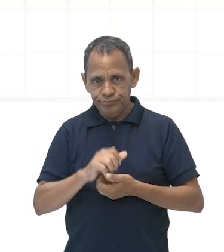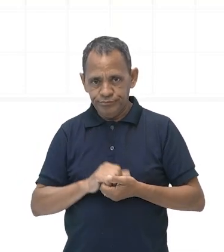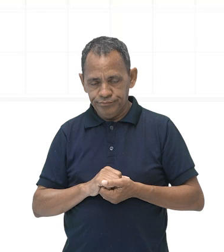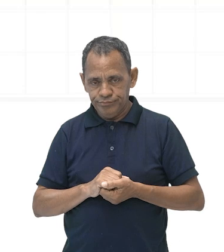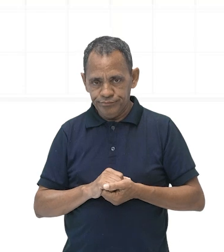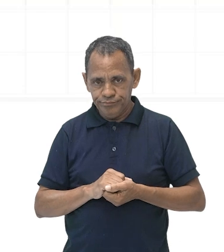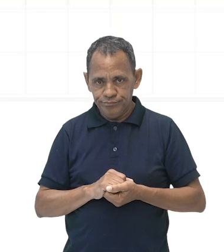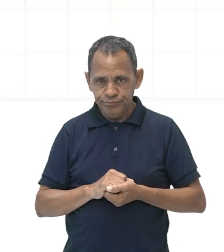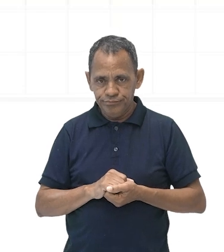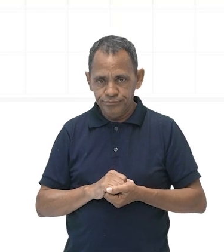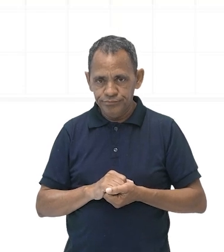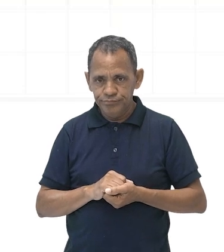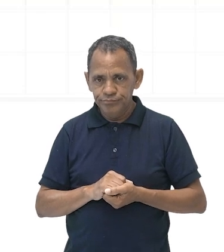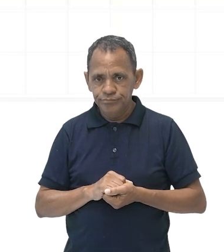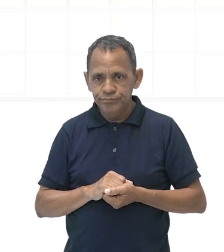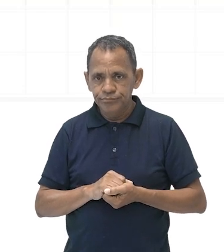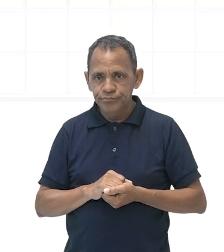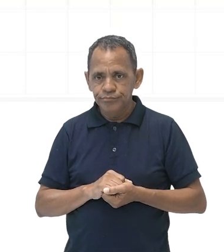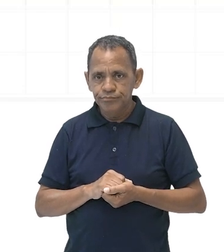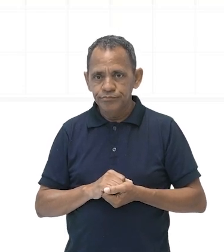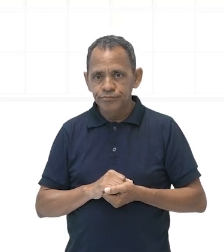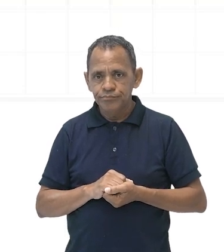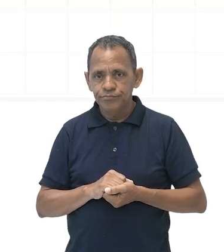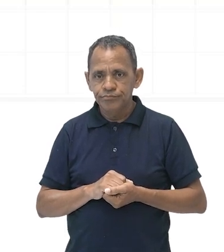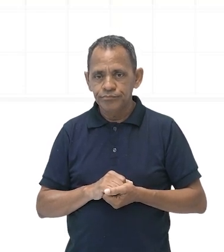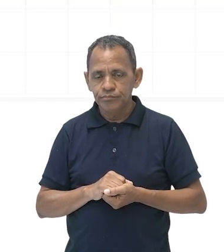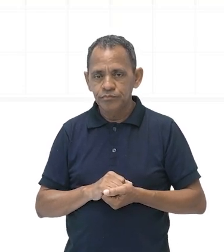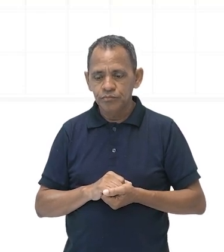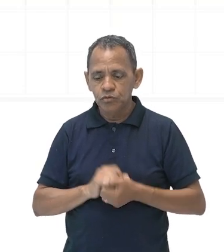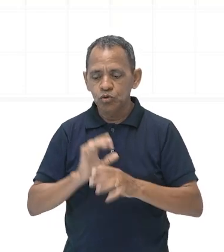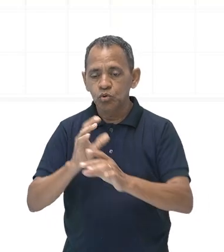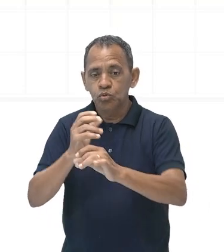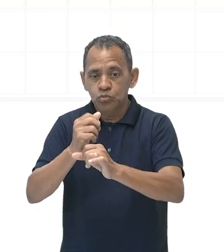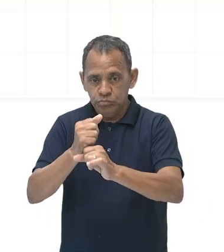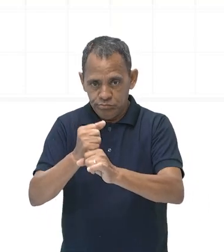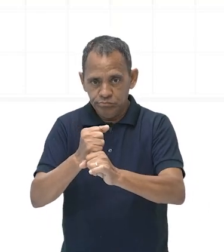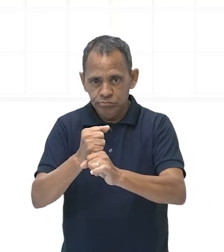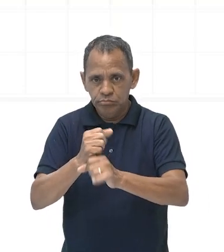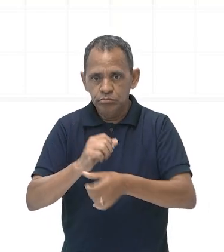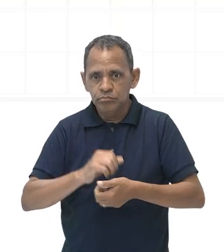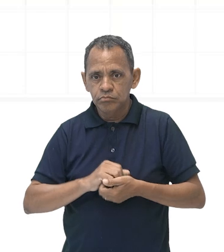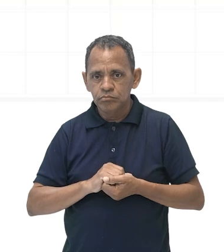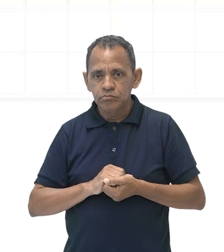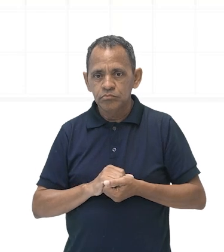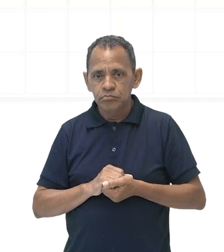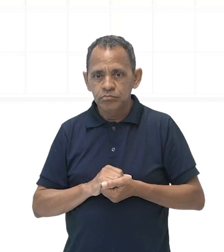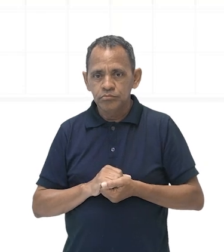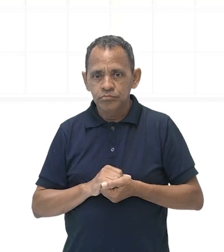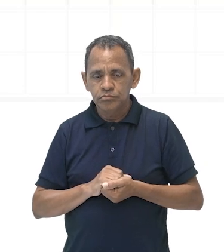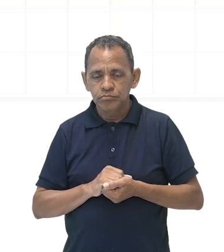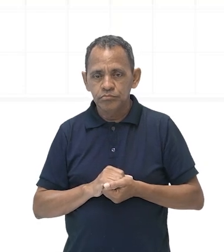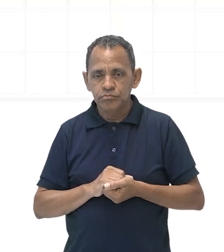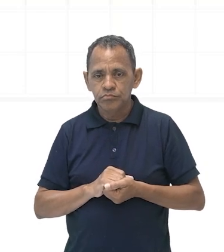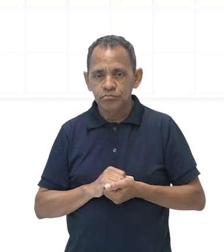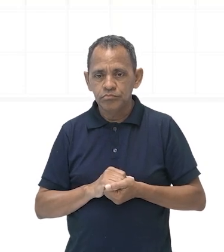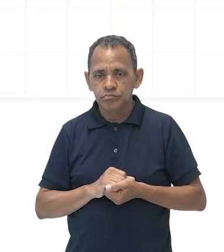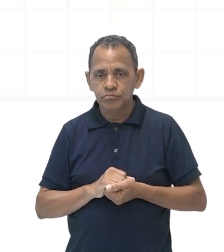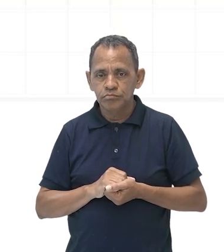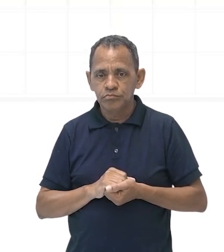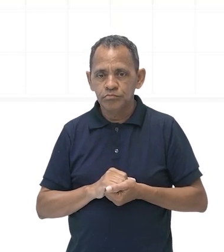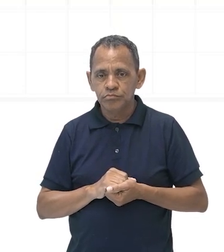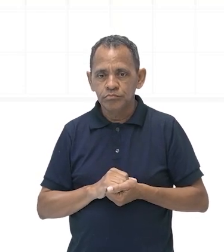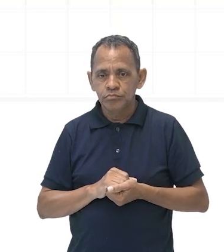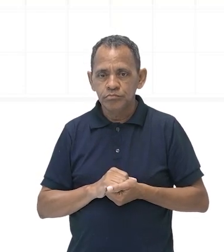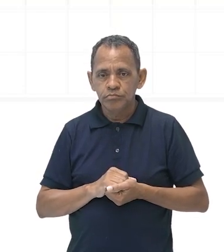aí, a cada multiplicação, entre as multiplicações, a gente sempre tem que repetir esse sinal de igualdade aqui.